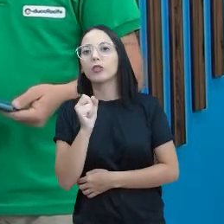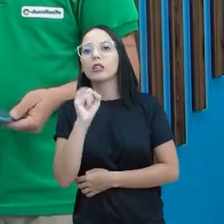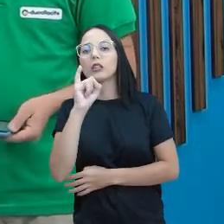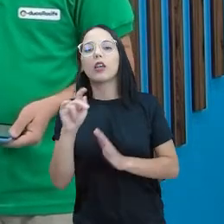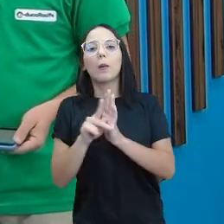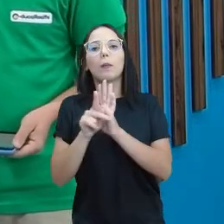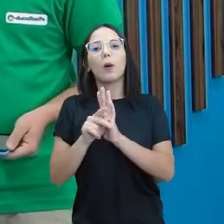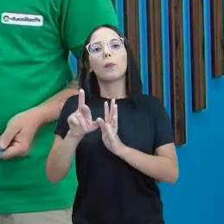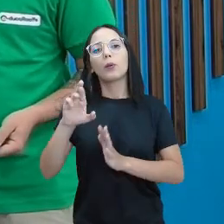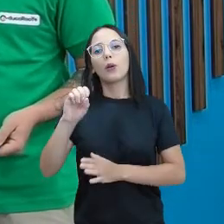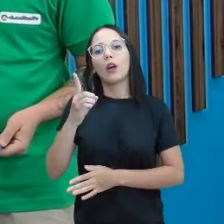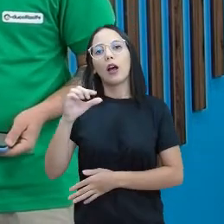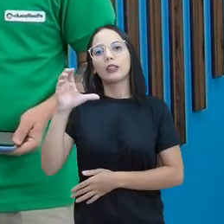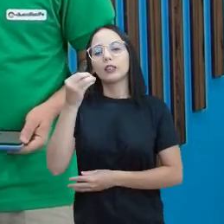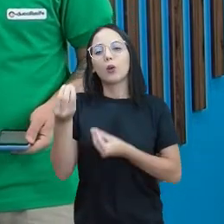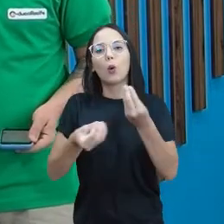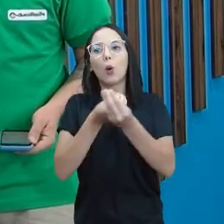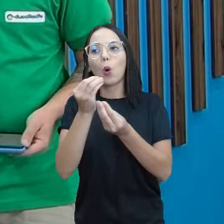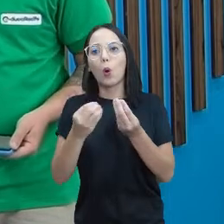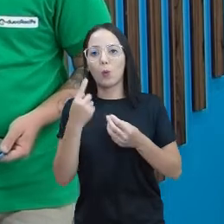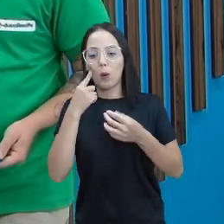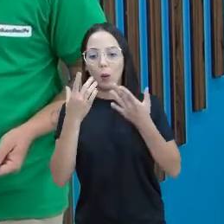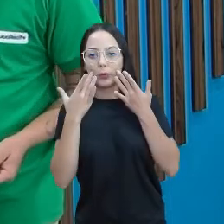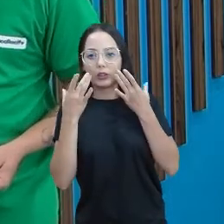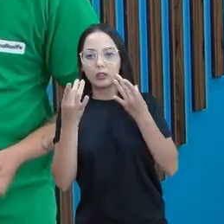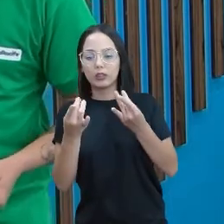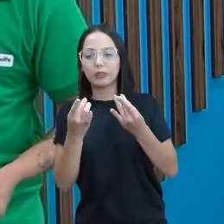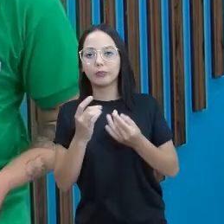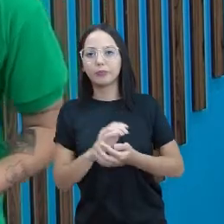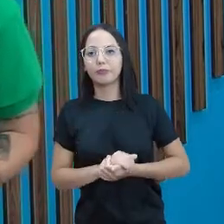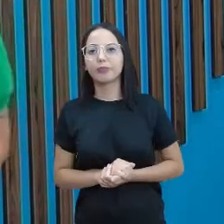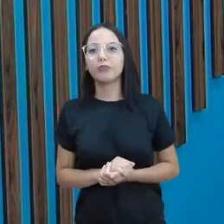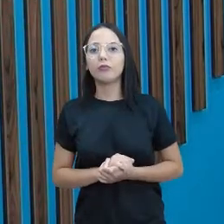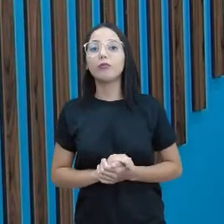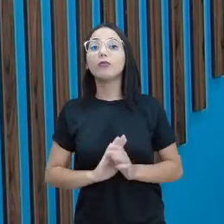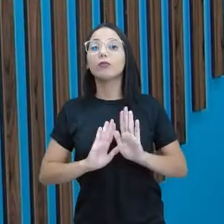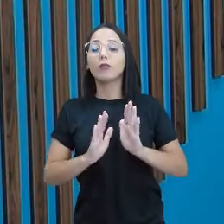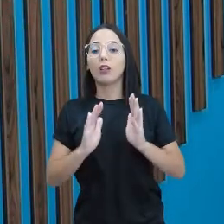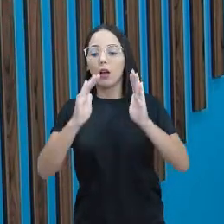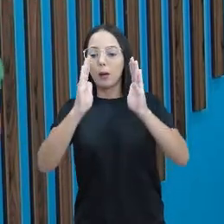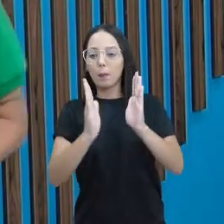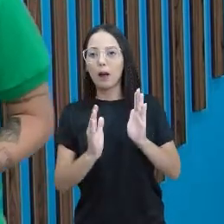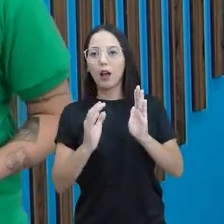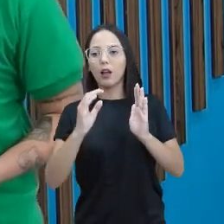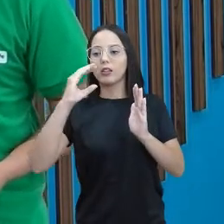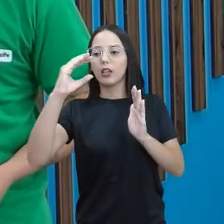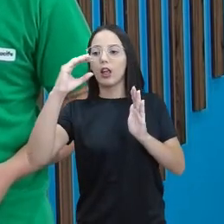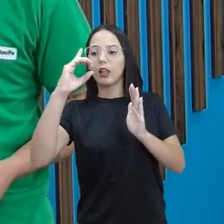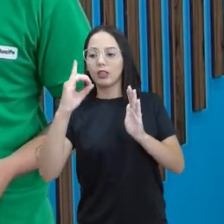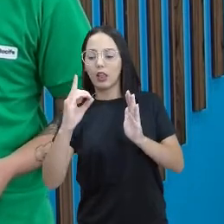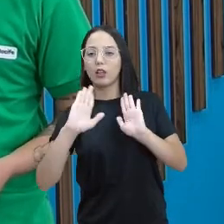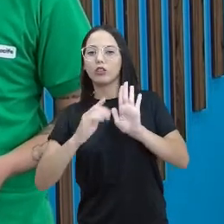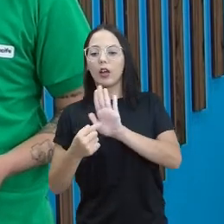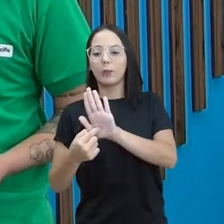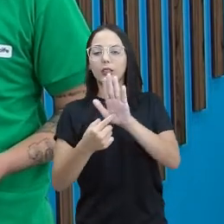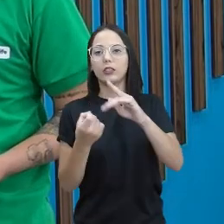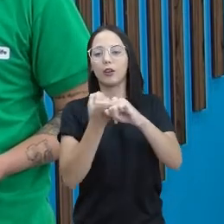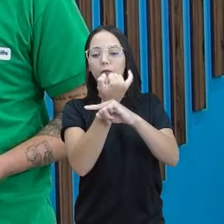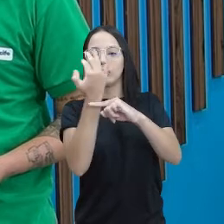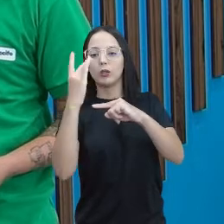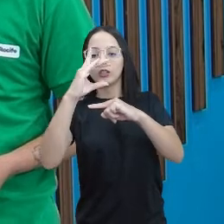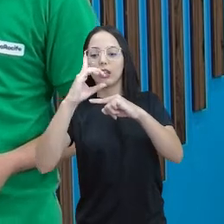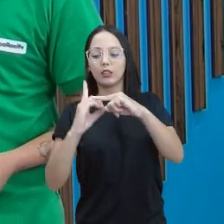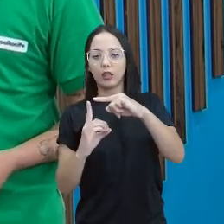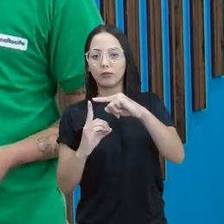é uma radiciação, como é que vai ficar cada elemento? Preste atenção. O expoente racional, no caso aqui representado pela fração sobre C